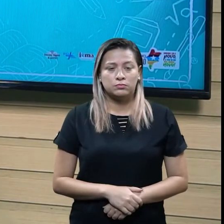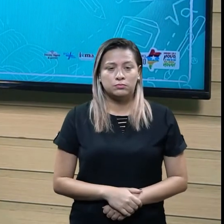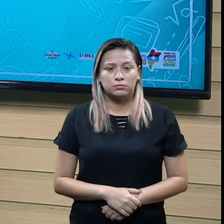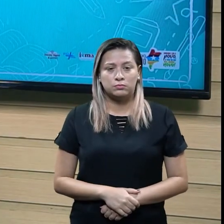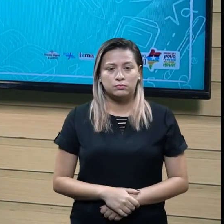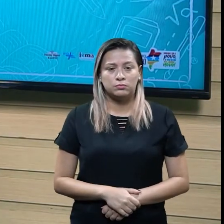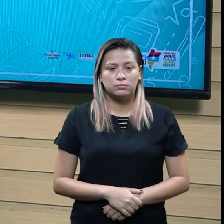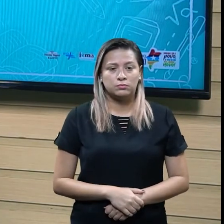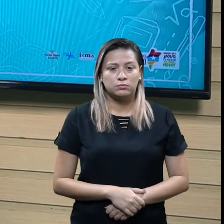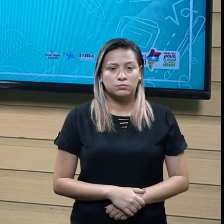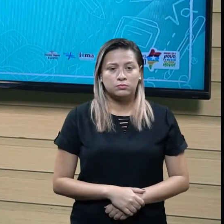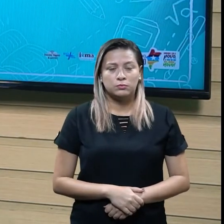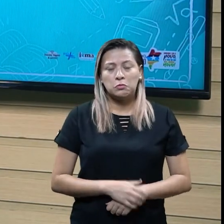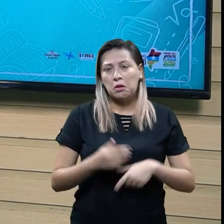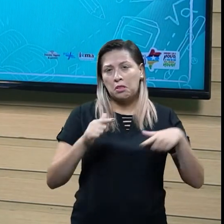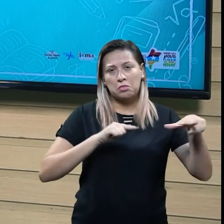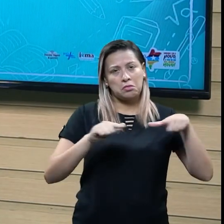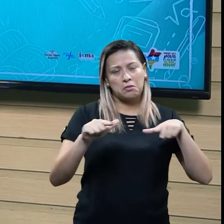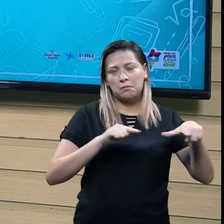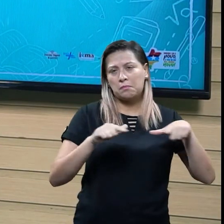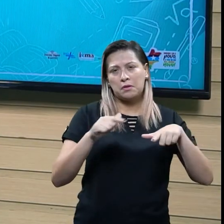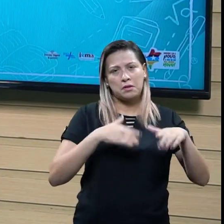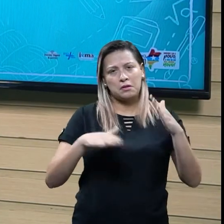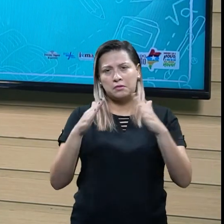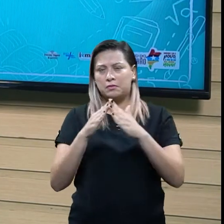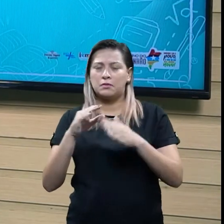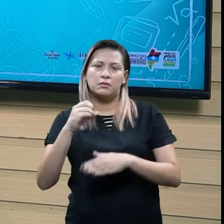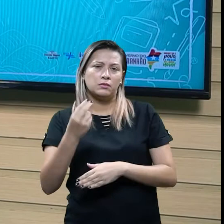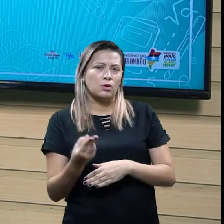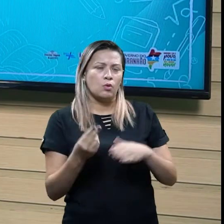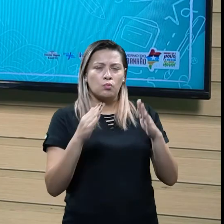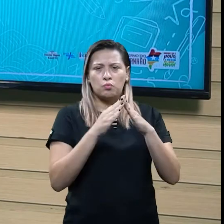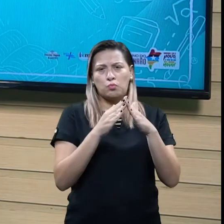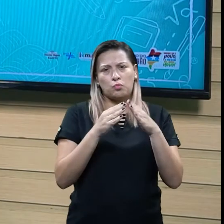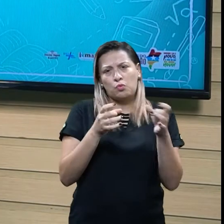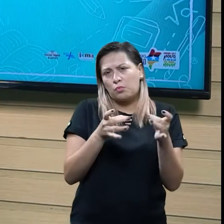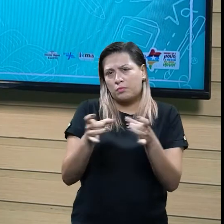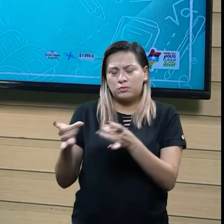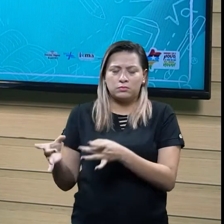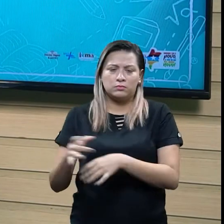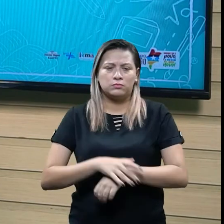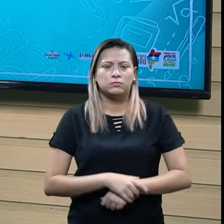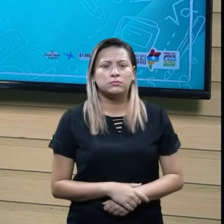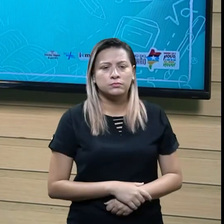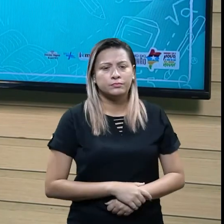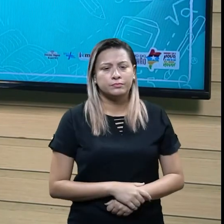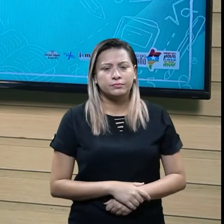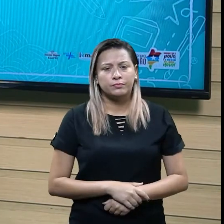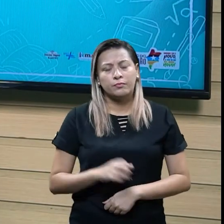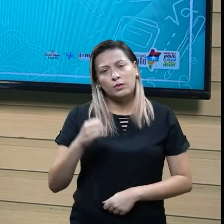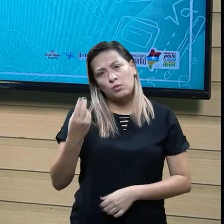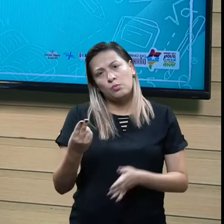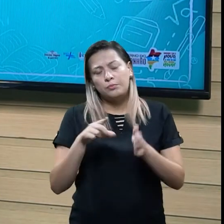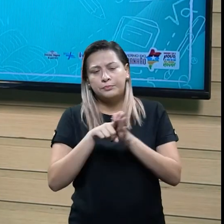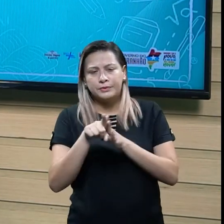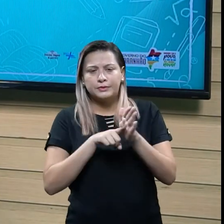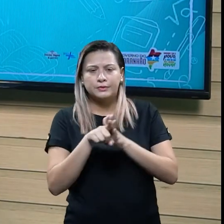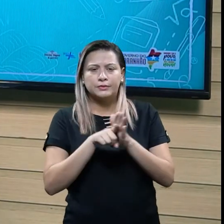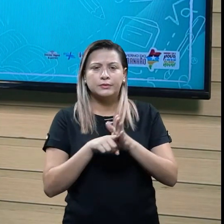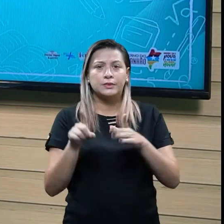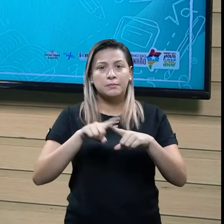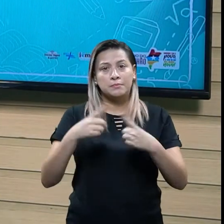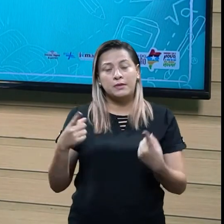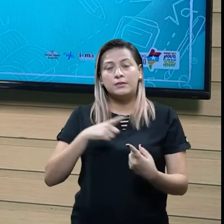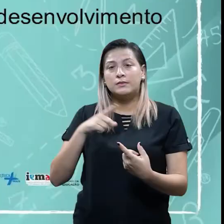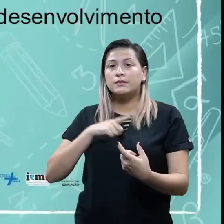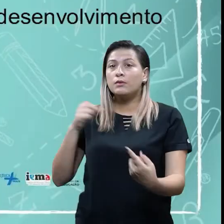trabalhos domésticos ou comerciais, ou nem mesmo de pesquisa. Tá? Eles tinham